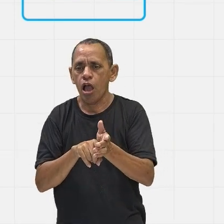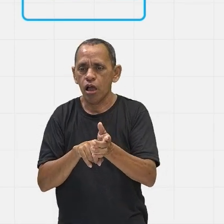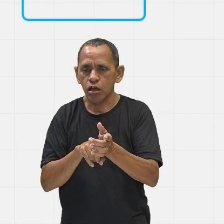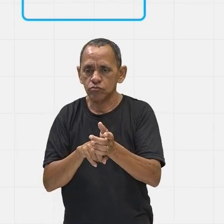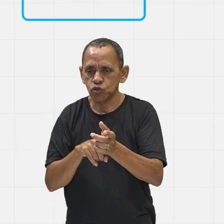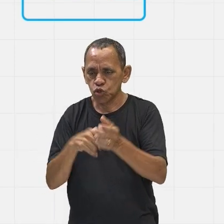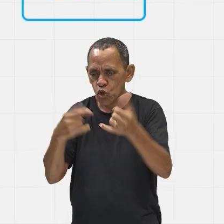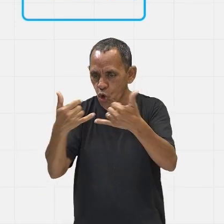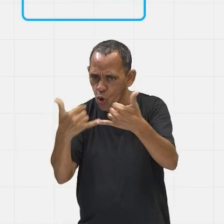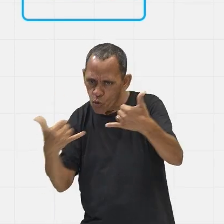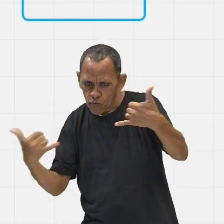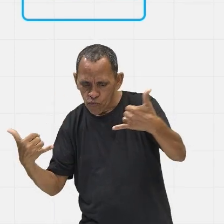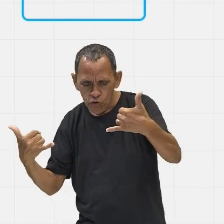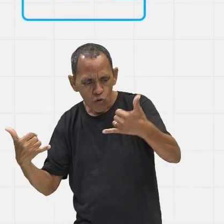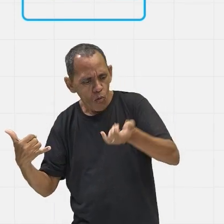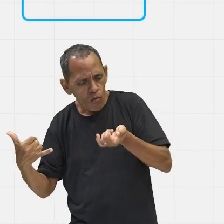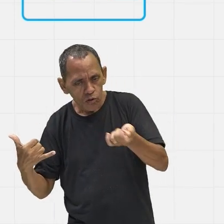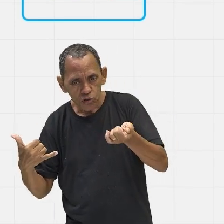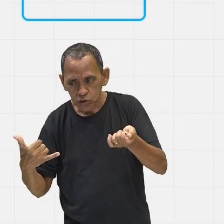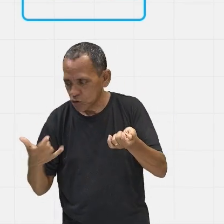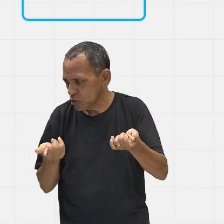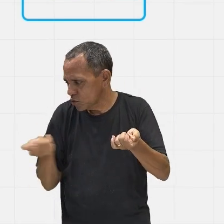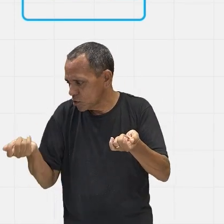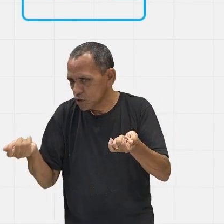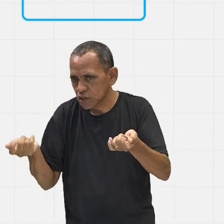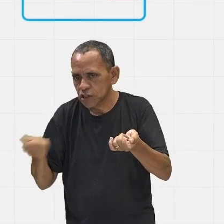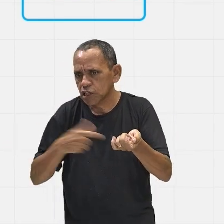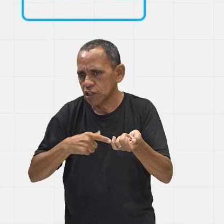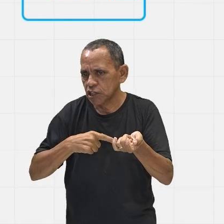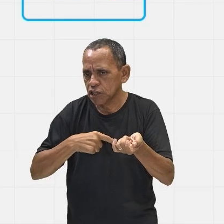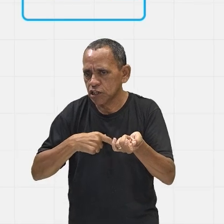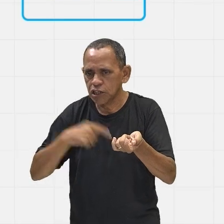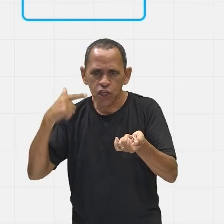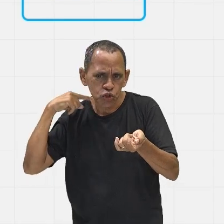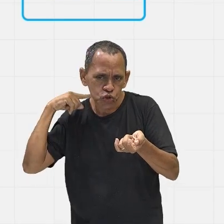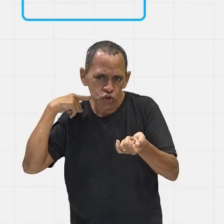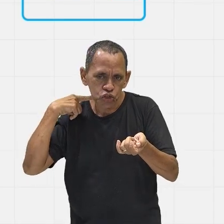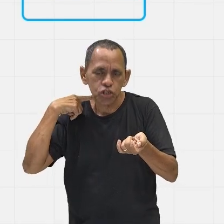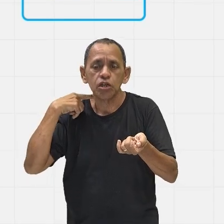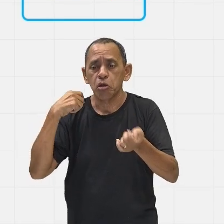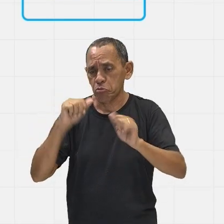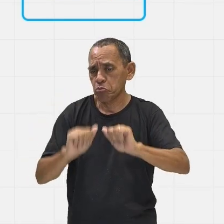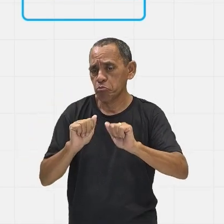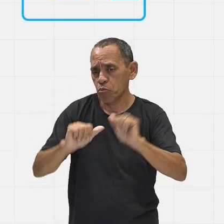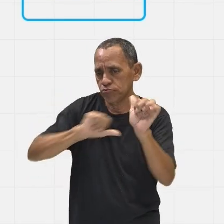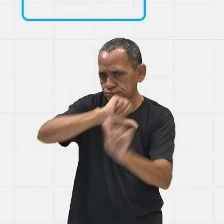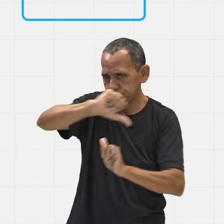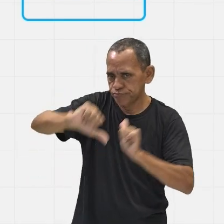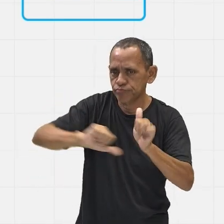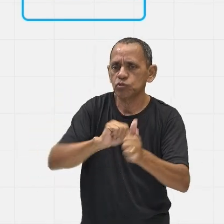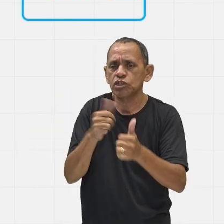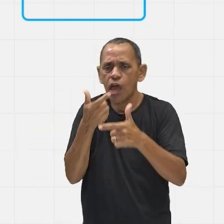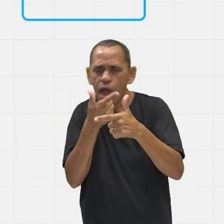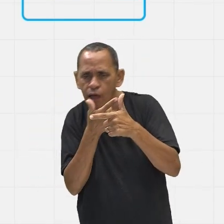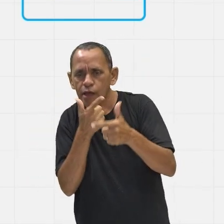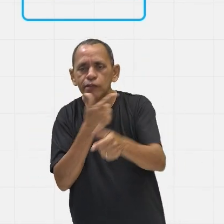alguma sujeira ali atrapalhando, tá? E aí o senhor pode fazer a limpeza, que isso também influencia no funcionamento desse